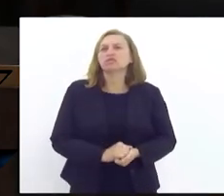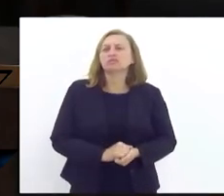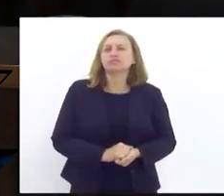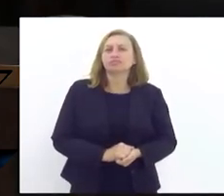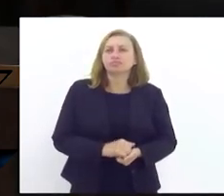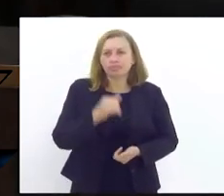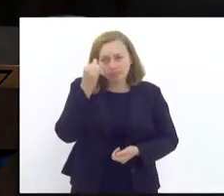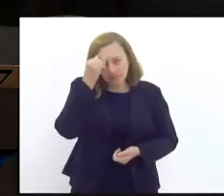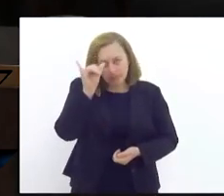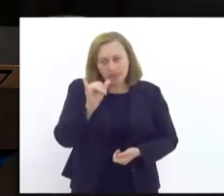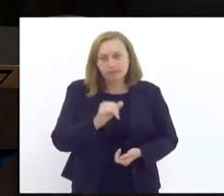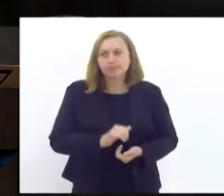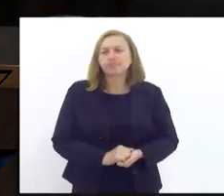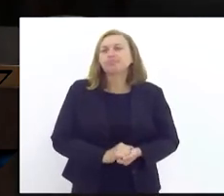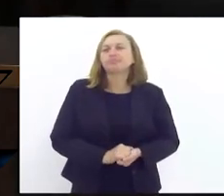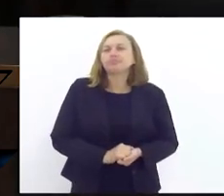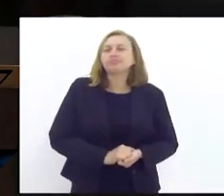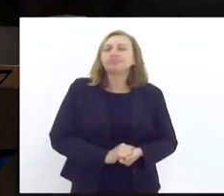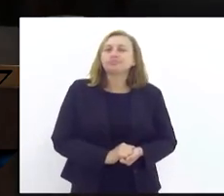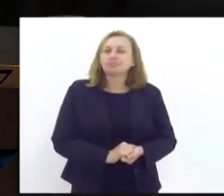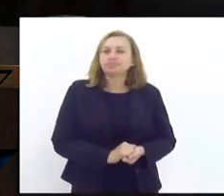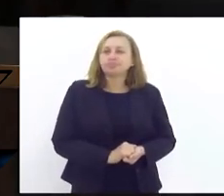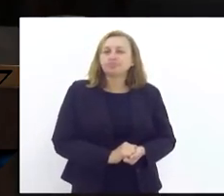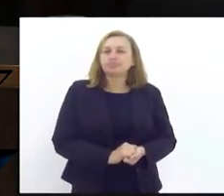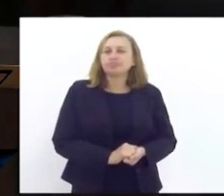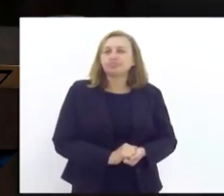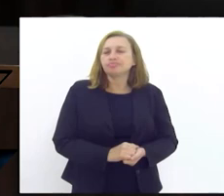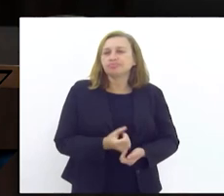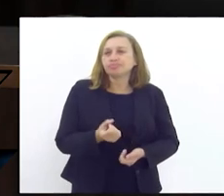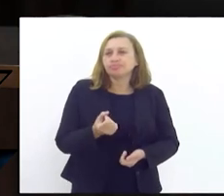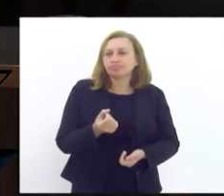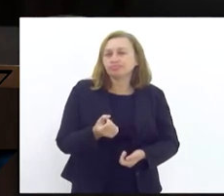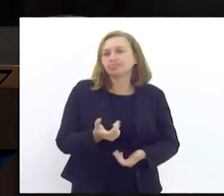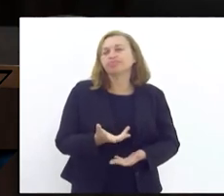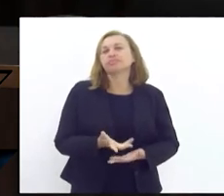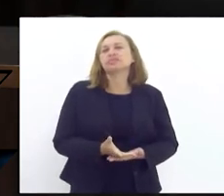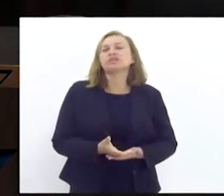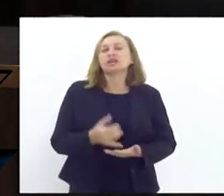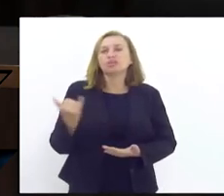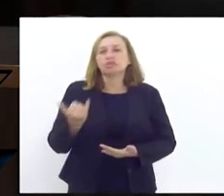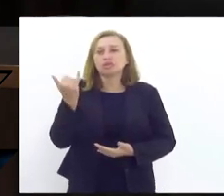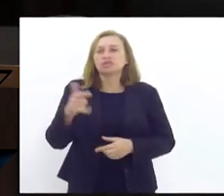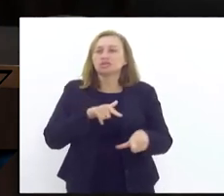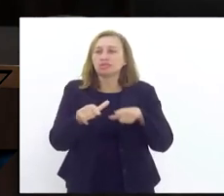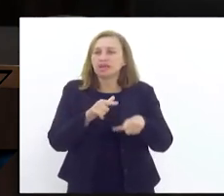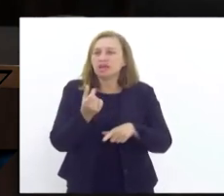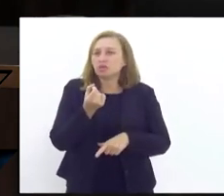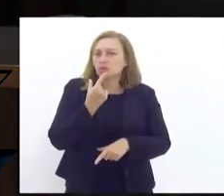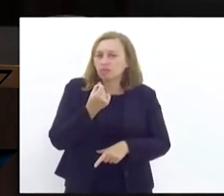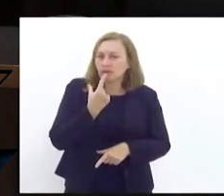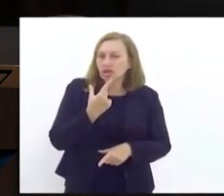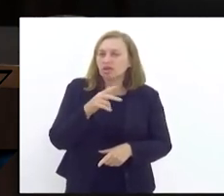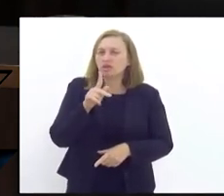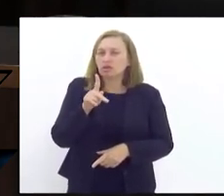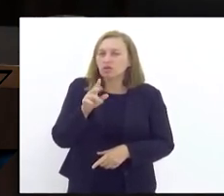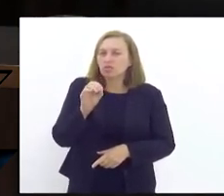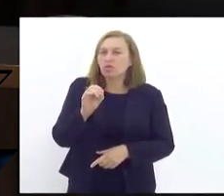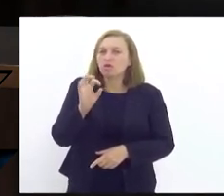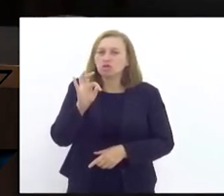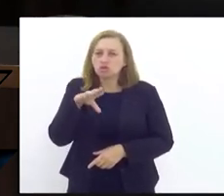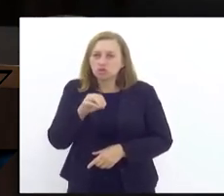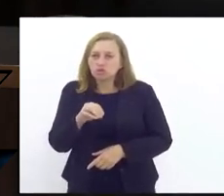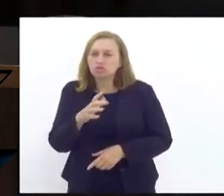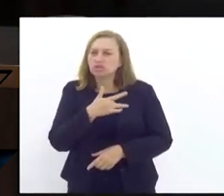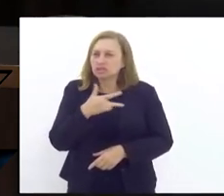e detrimento da sua do seu remédio então é importante trabalhar sempre nos postos de saúde